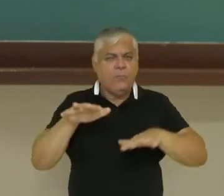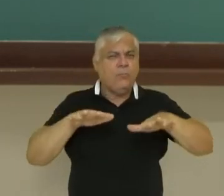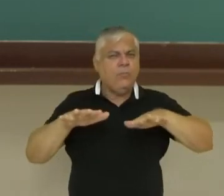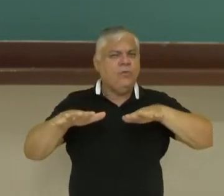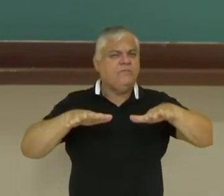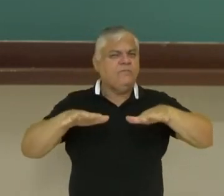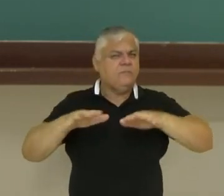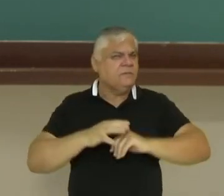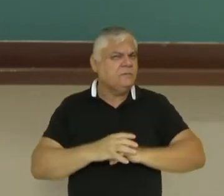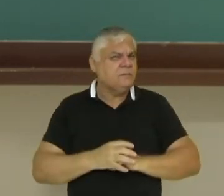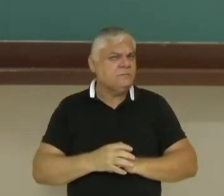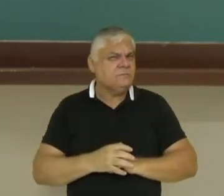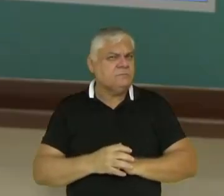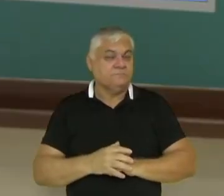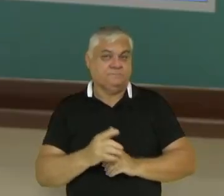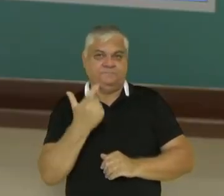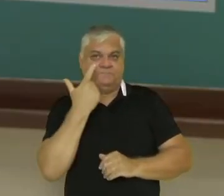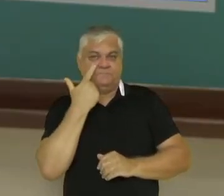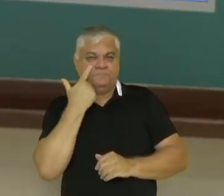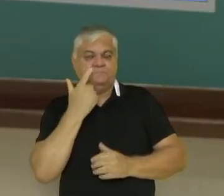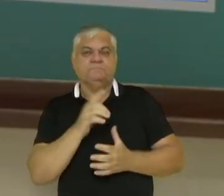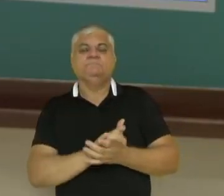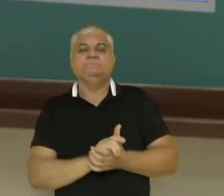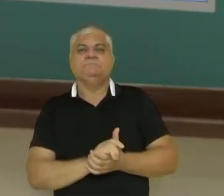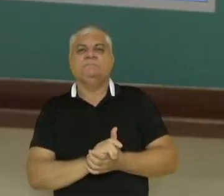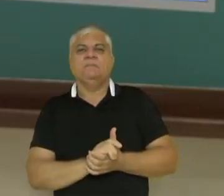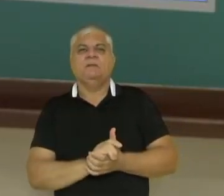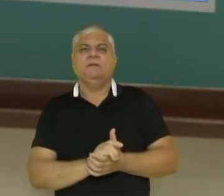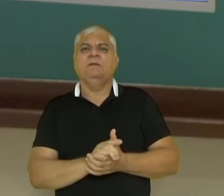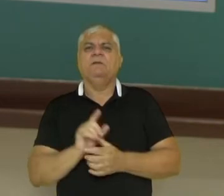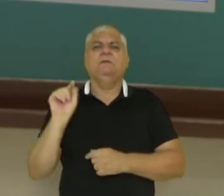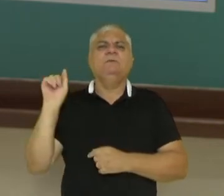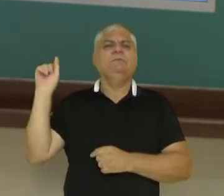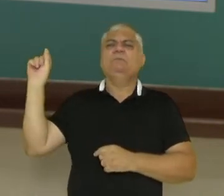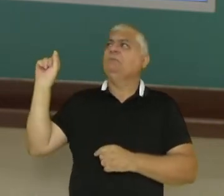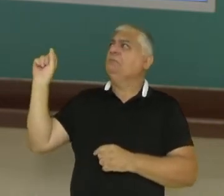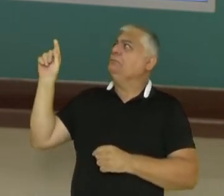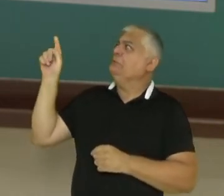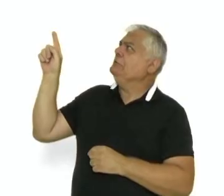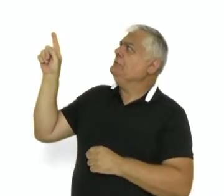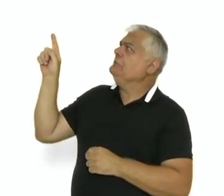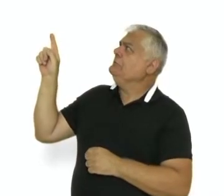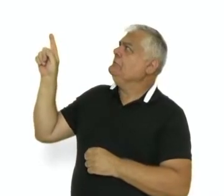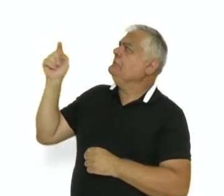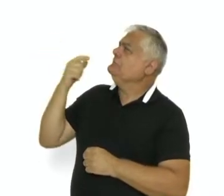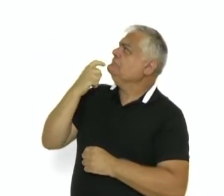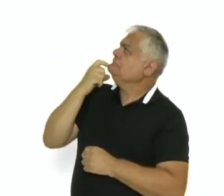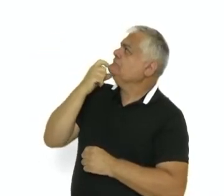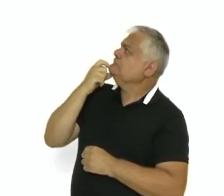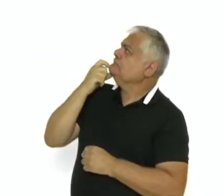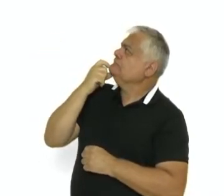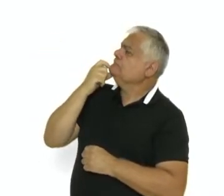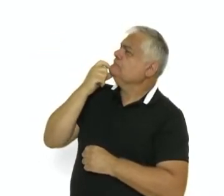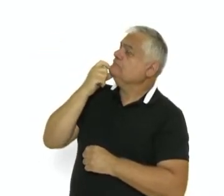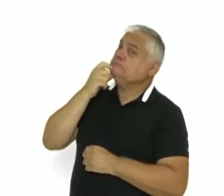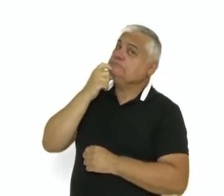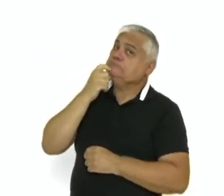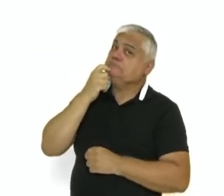Né? Então, vamos lá. O que nós teríamos aqui? Né? Veja uma possível